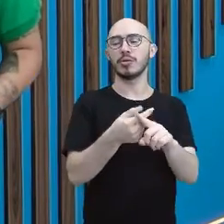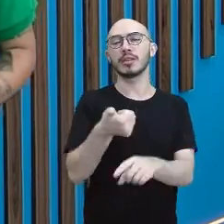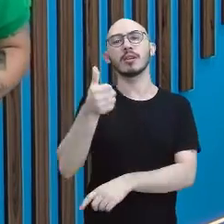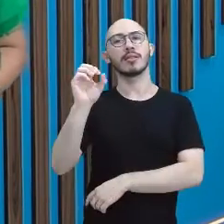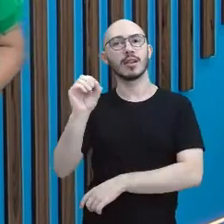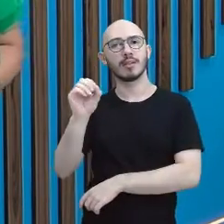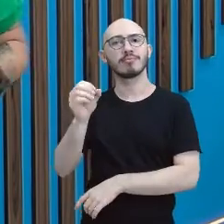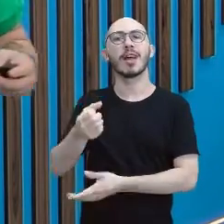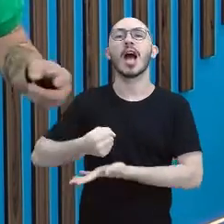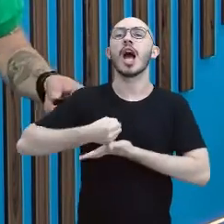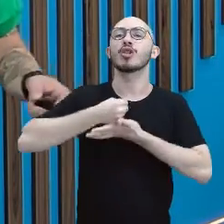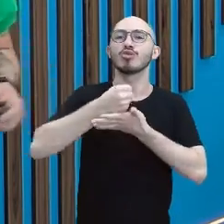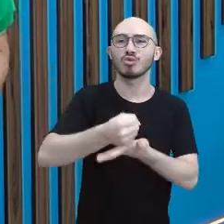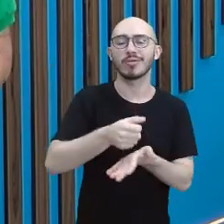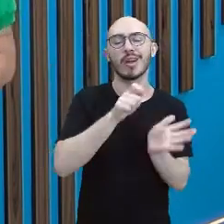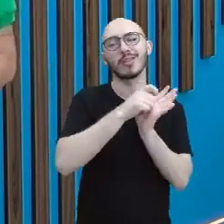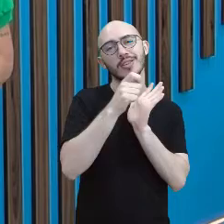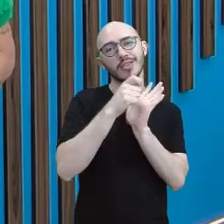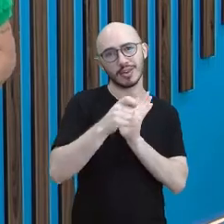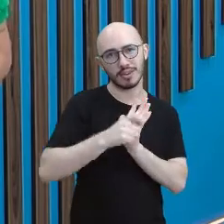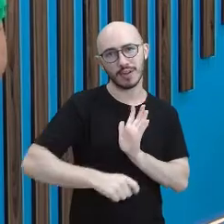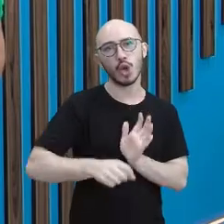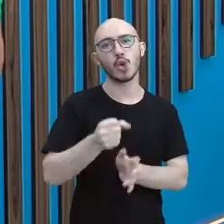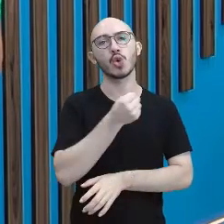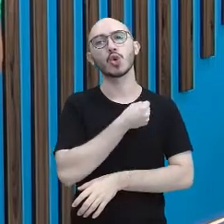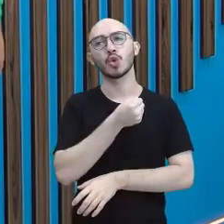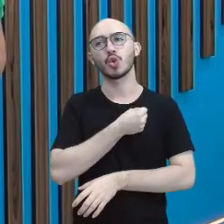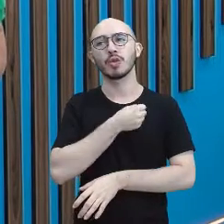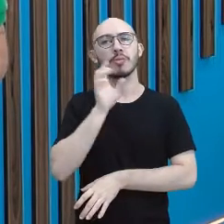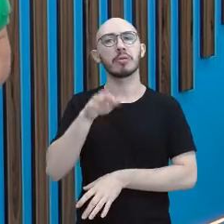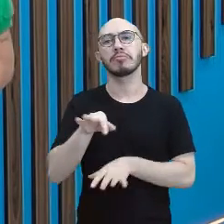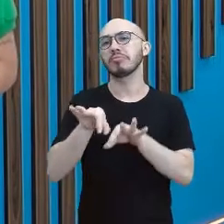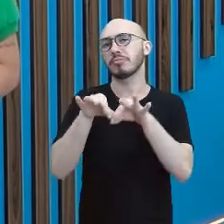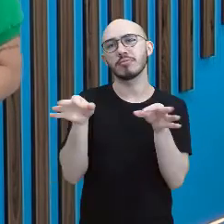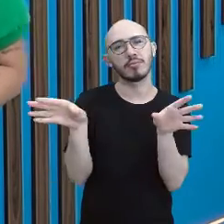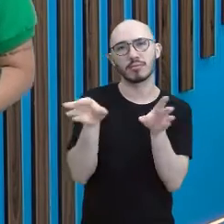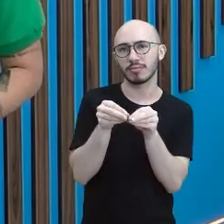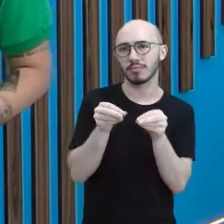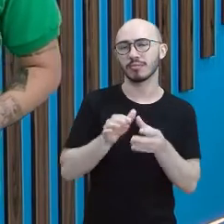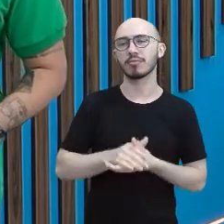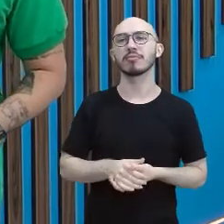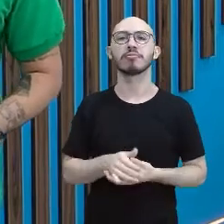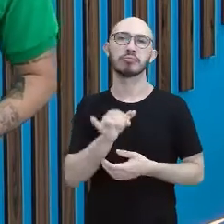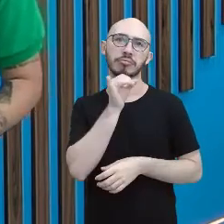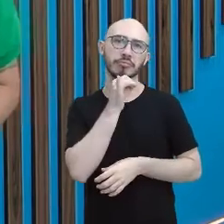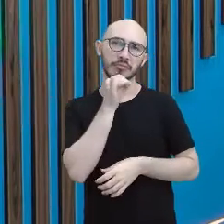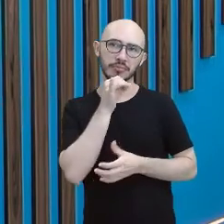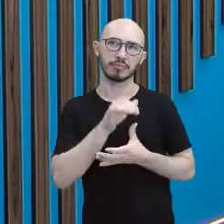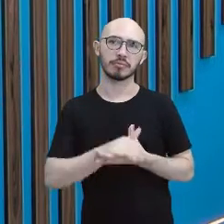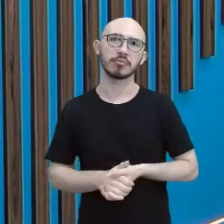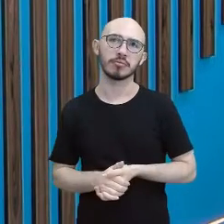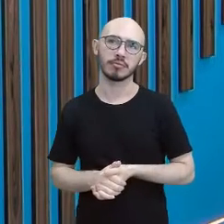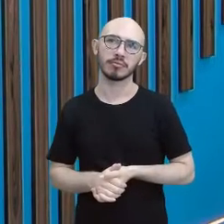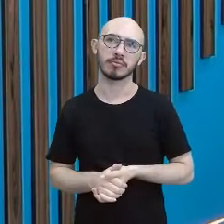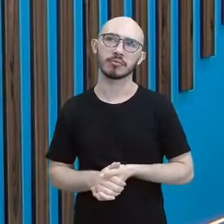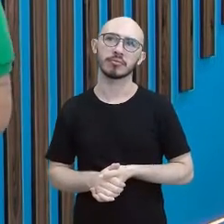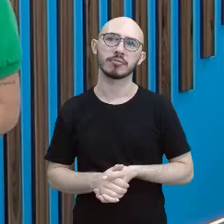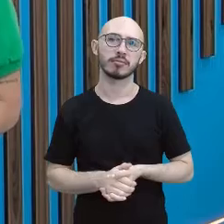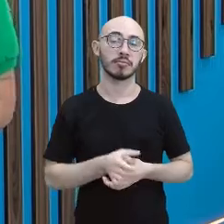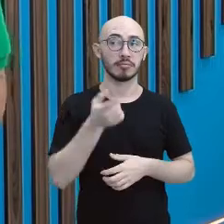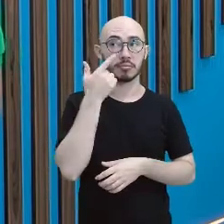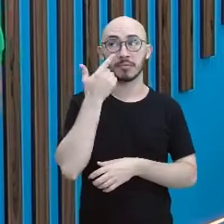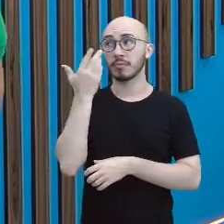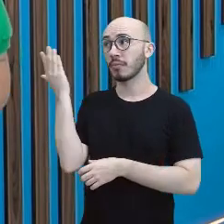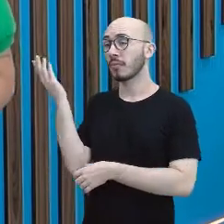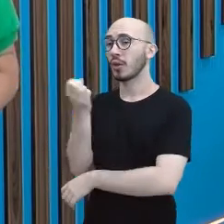nos ajudar a escrever os números de uma forma mais sintética, tá certo? Então, por exemplo, aquele número lá,